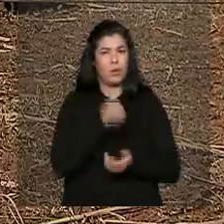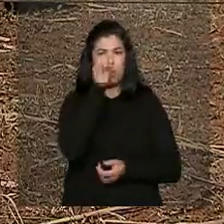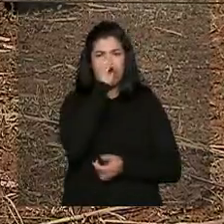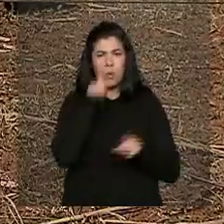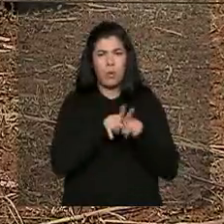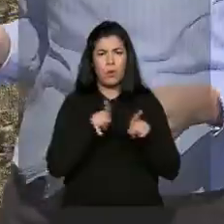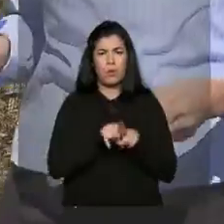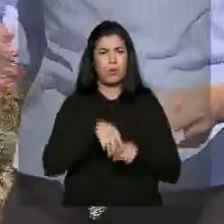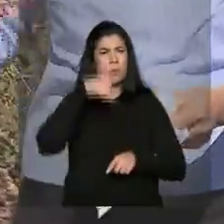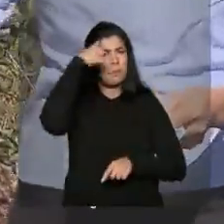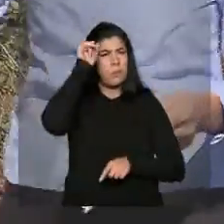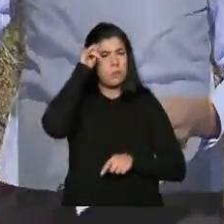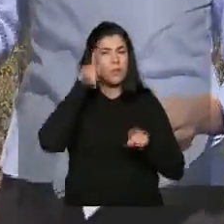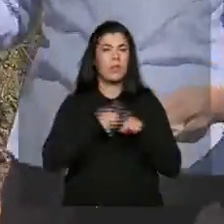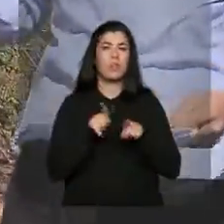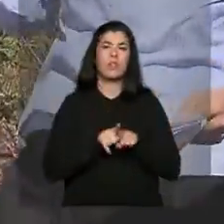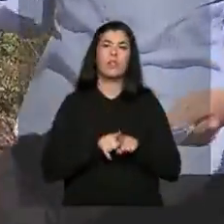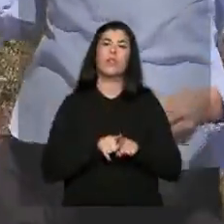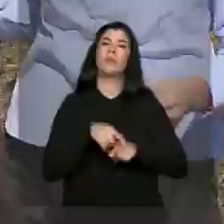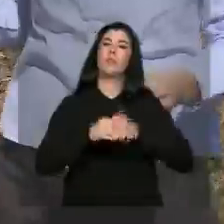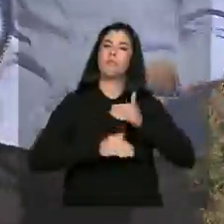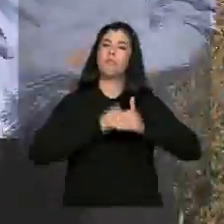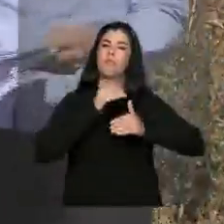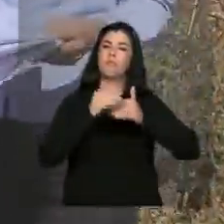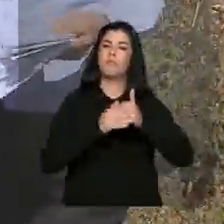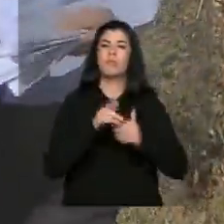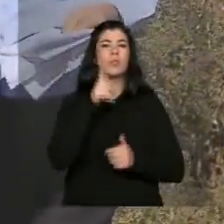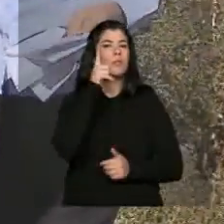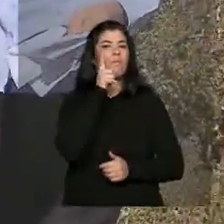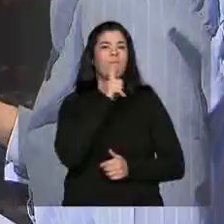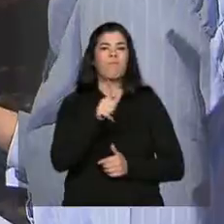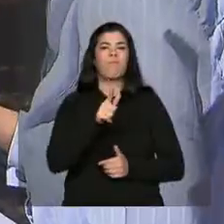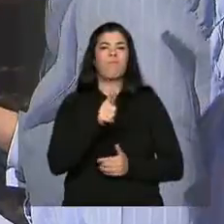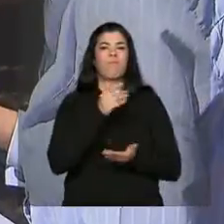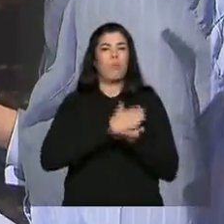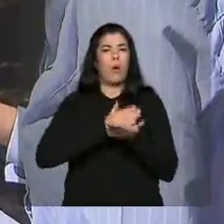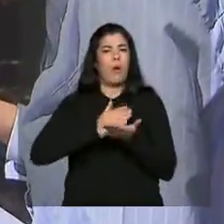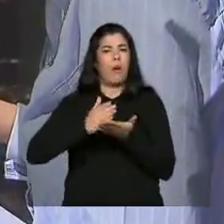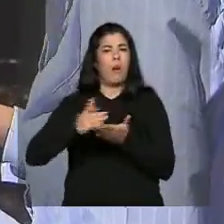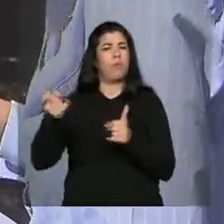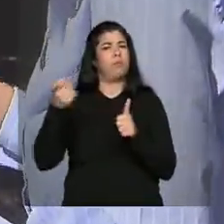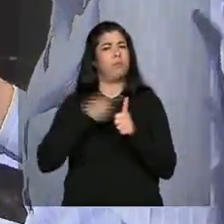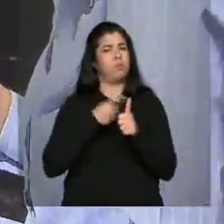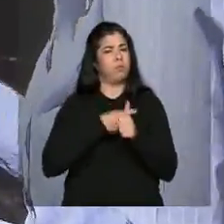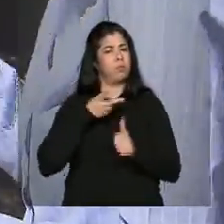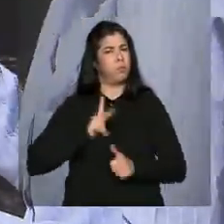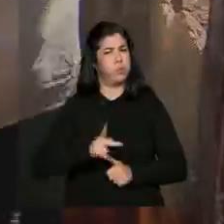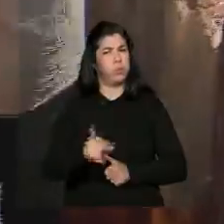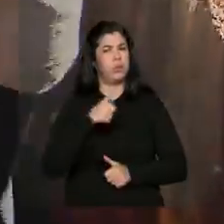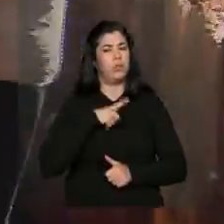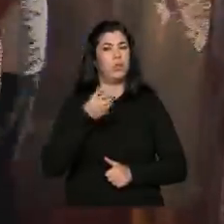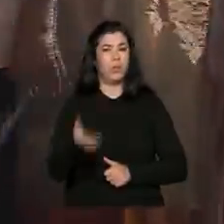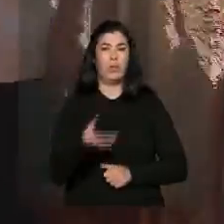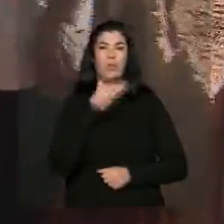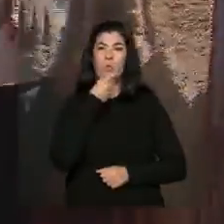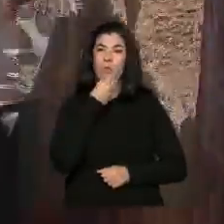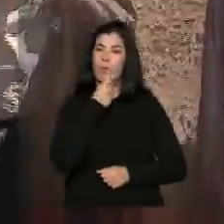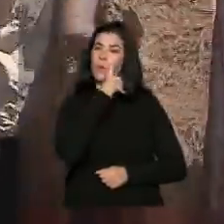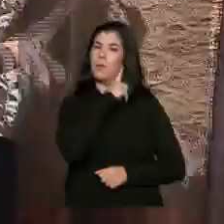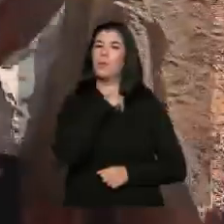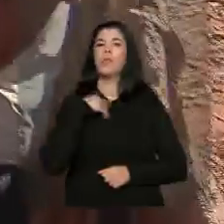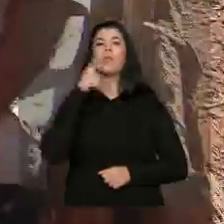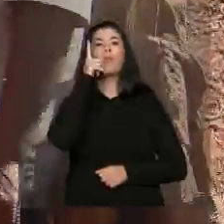de gado. O tempo foi passando e, sem conseguir pagar as prestações do financiamento, o agricultor acumulou